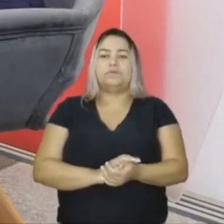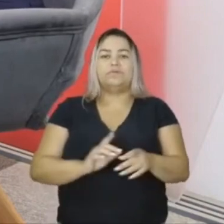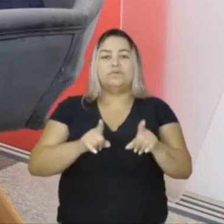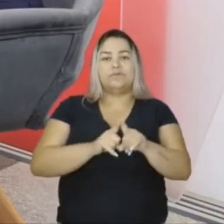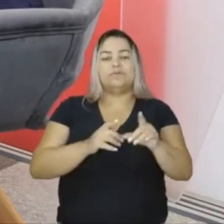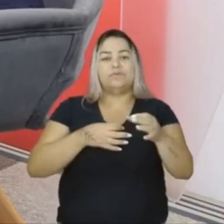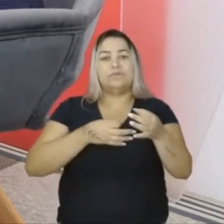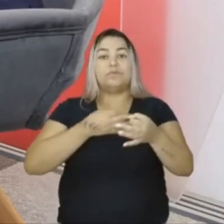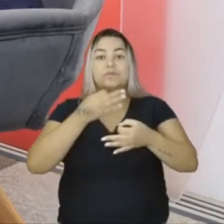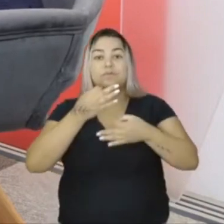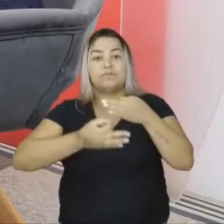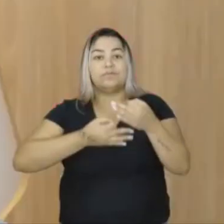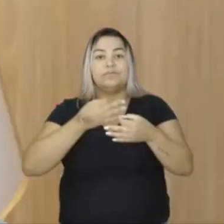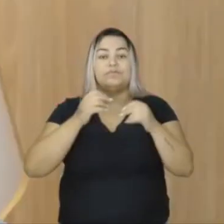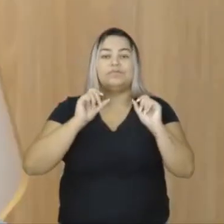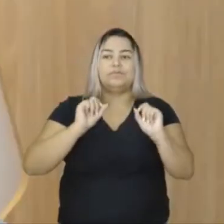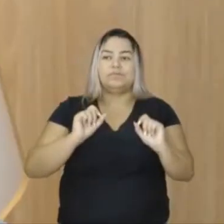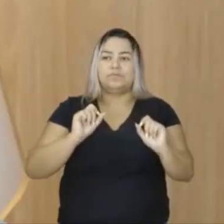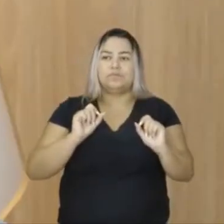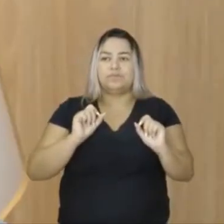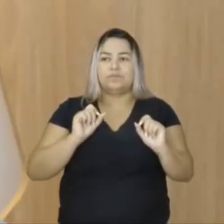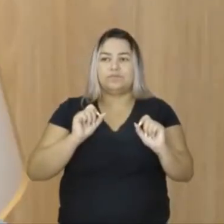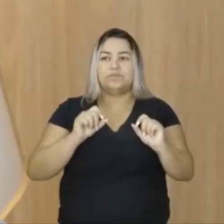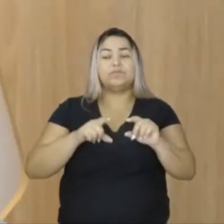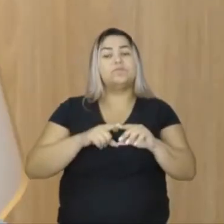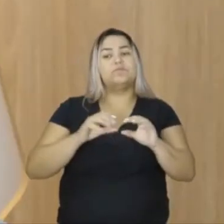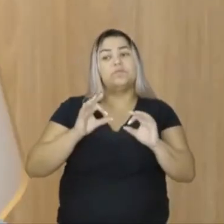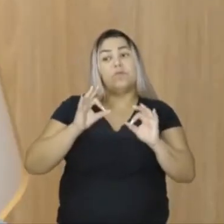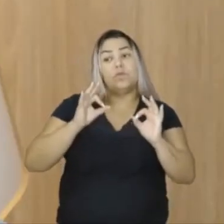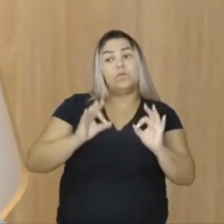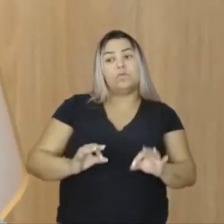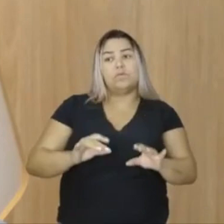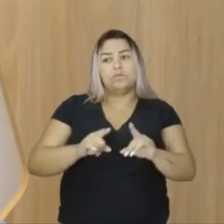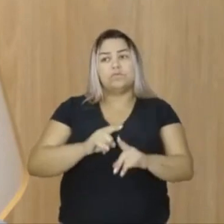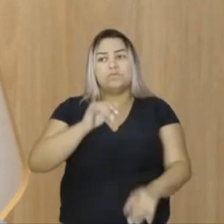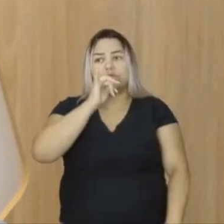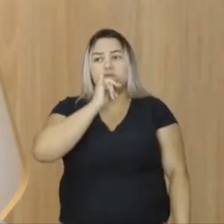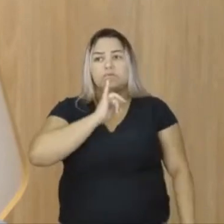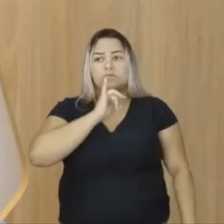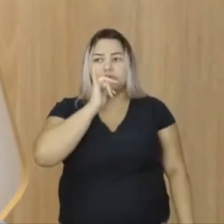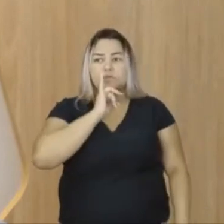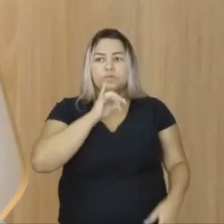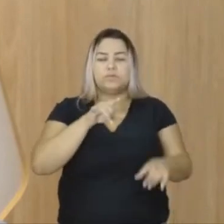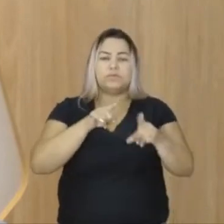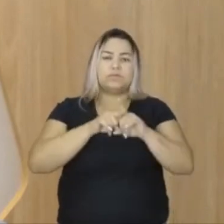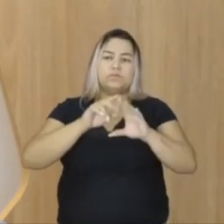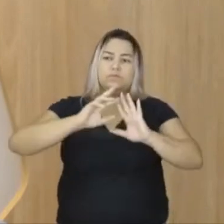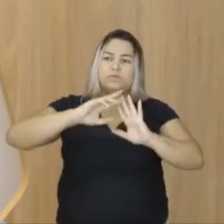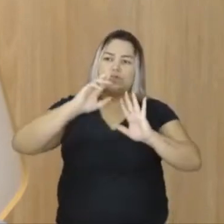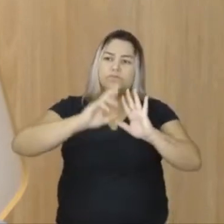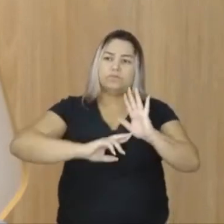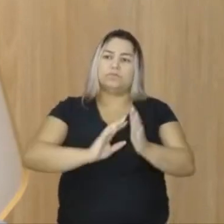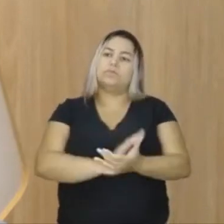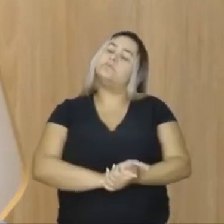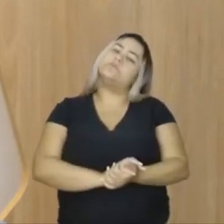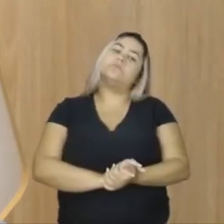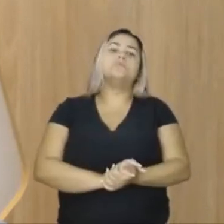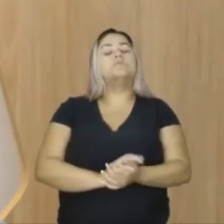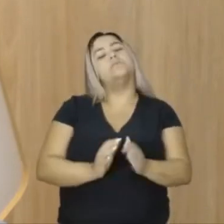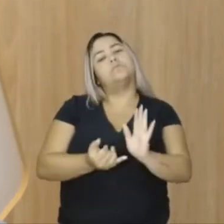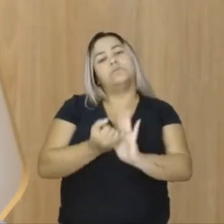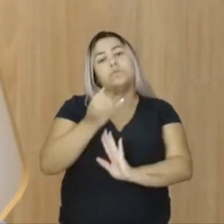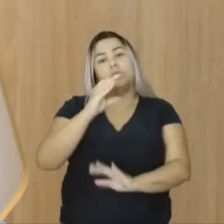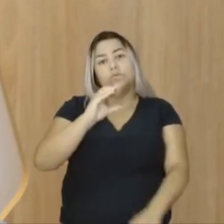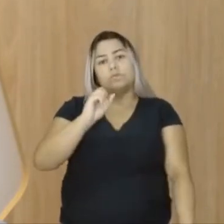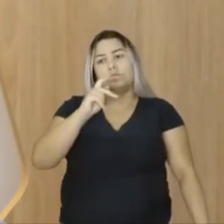opção? Foi fazer pelo positivo. Por exemplo, na regulamentação da devolução dos impostos, do